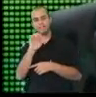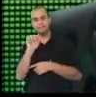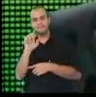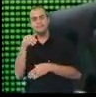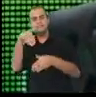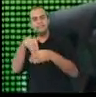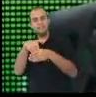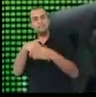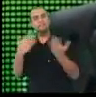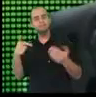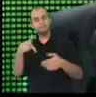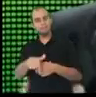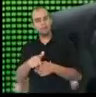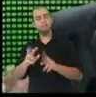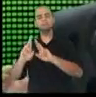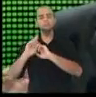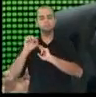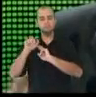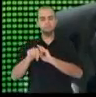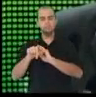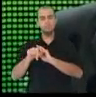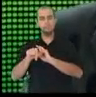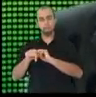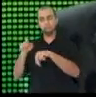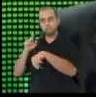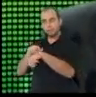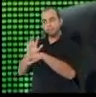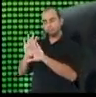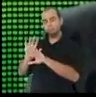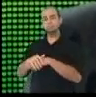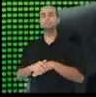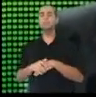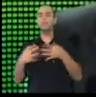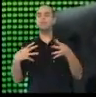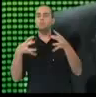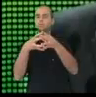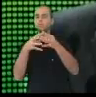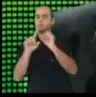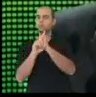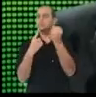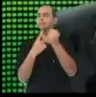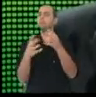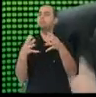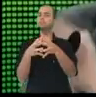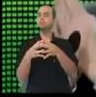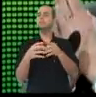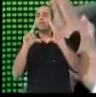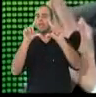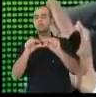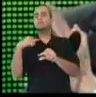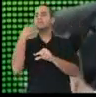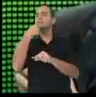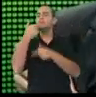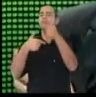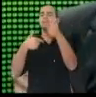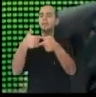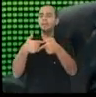aqui olha o tempo, hein, candidato? Os movimentos sociais. Plebiscito, redução da jornada de trabalho